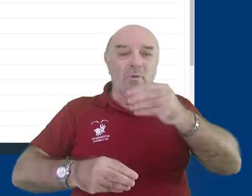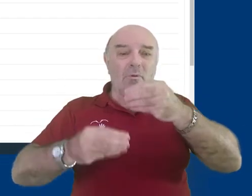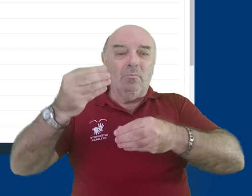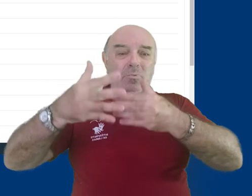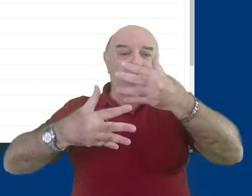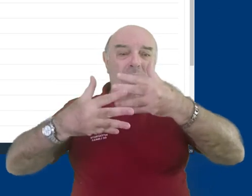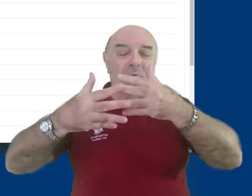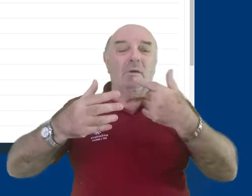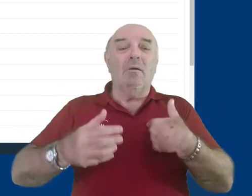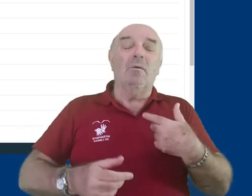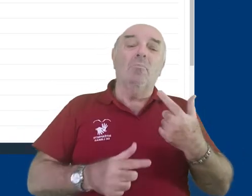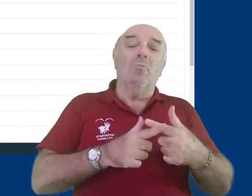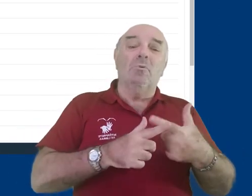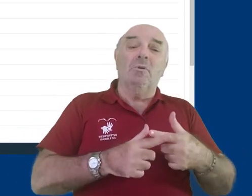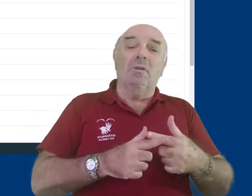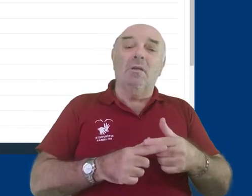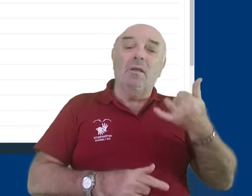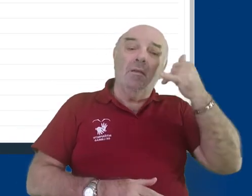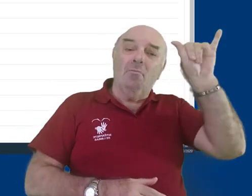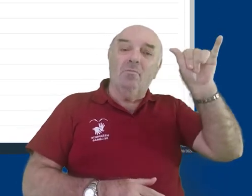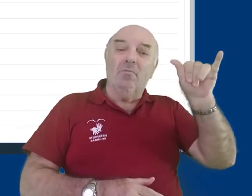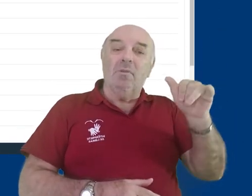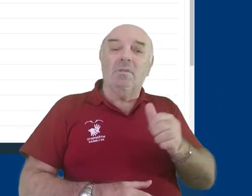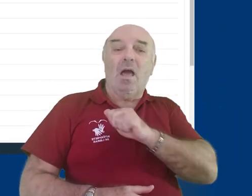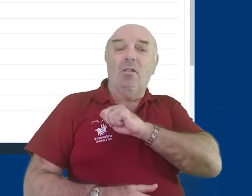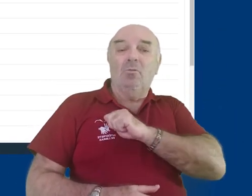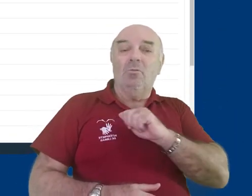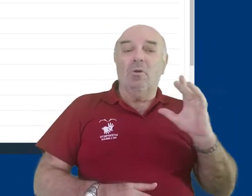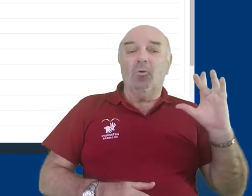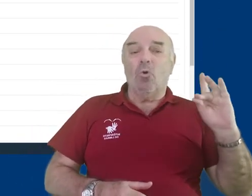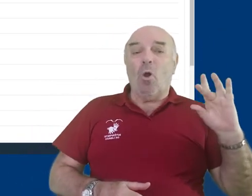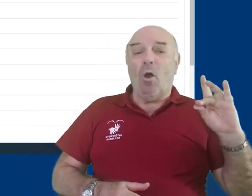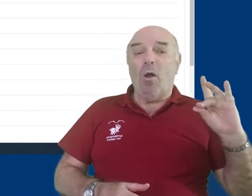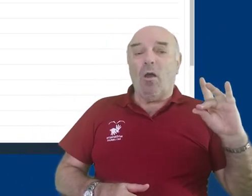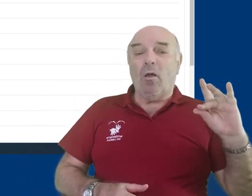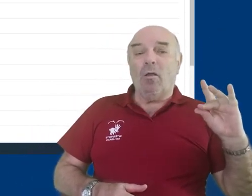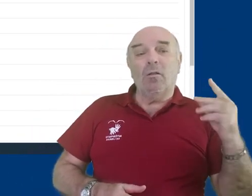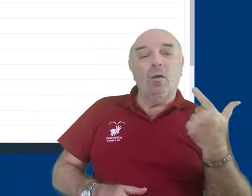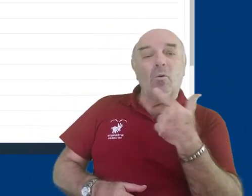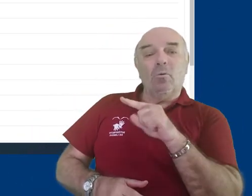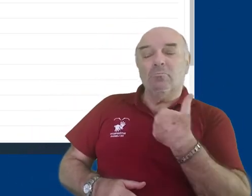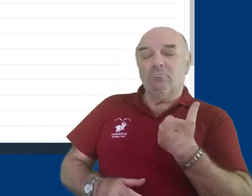exemplo, que um aluno cole de outro estudante.